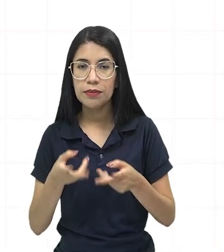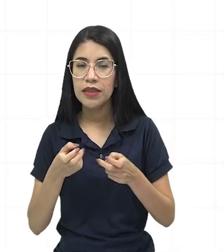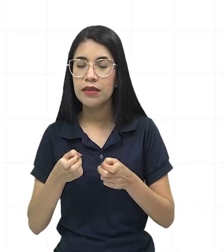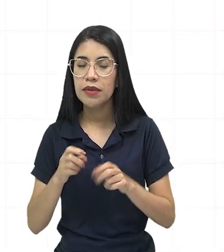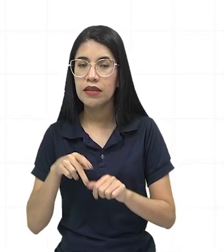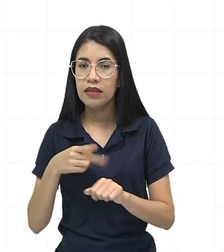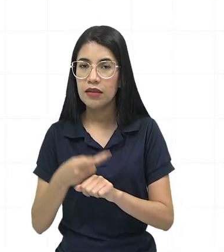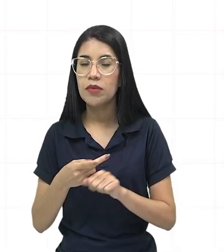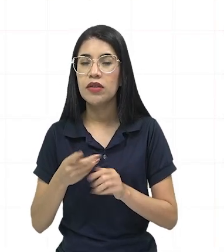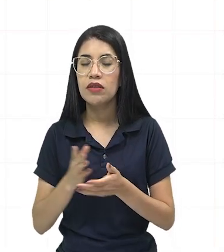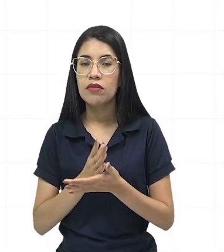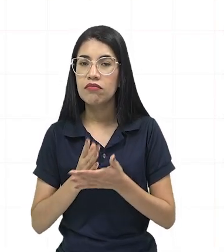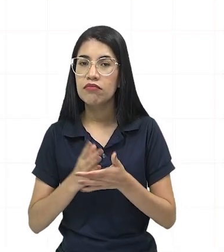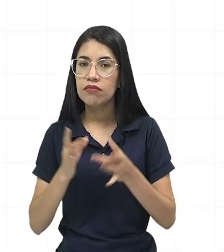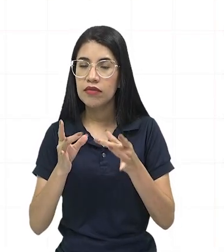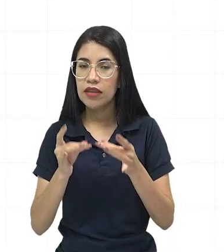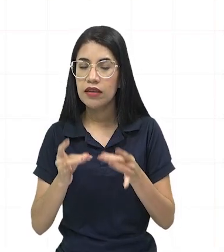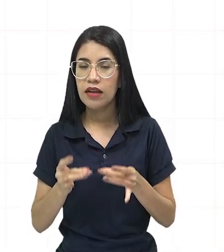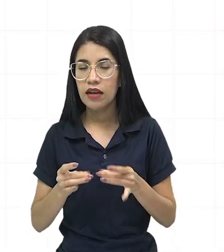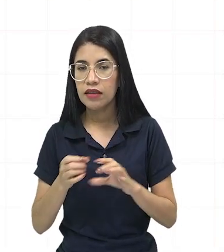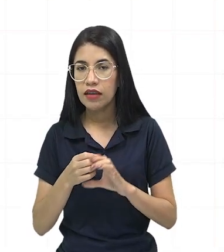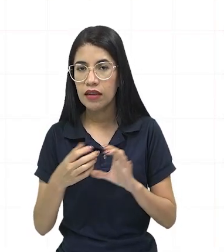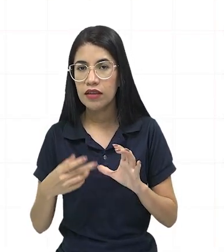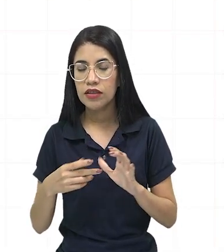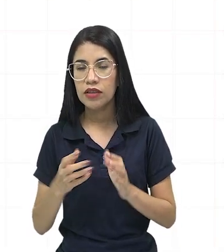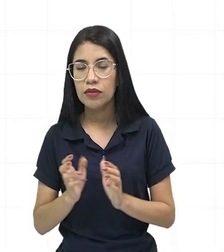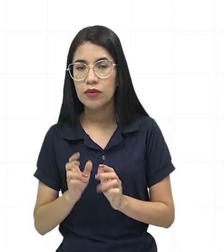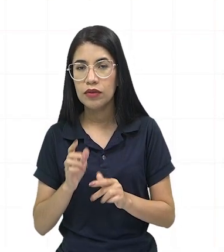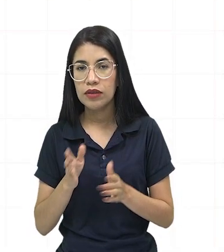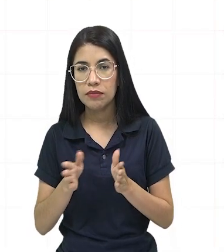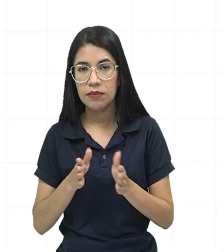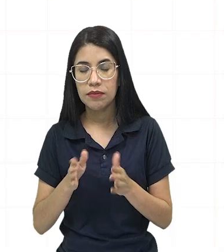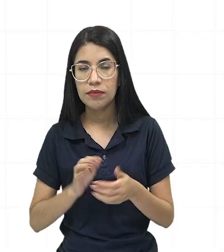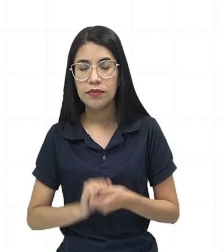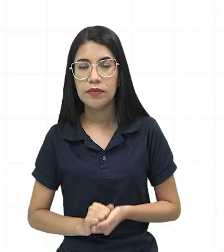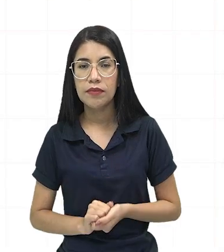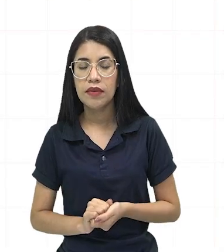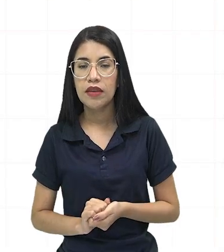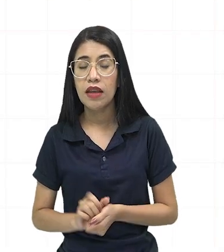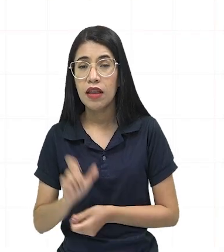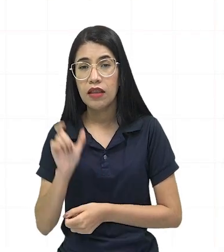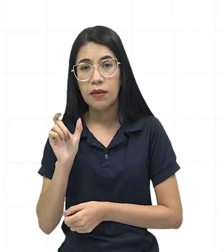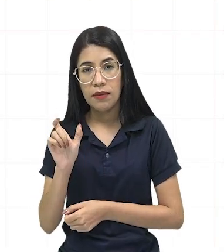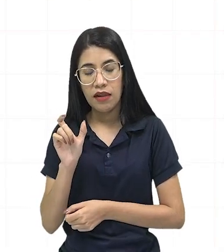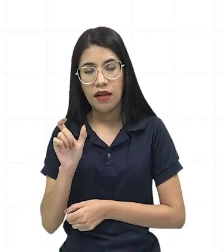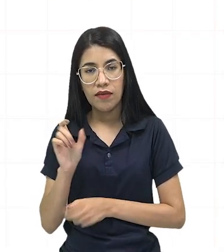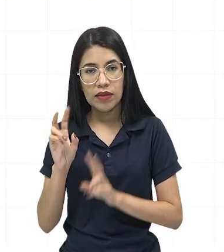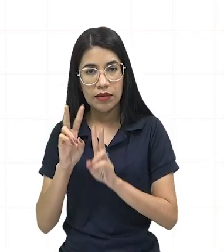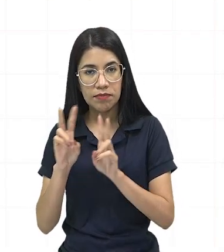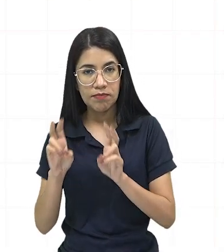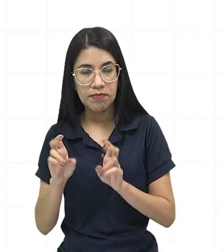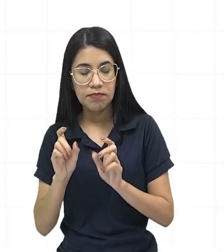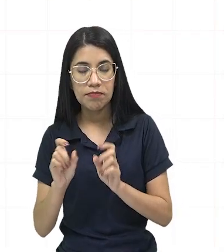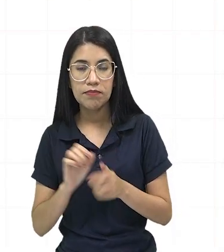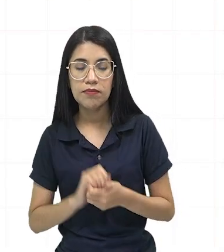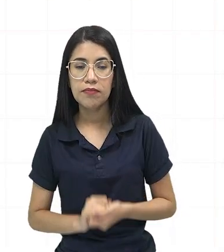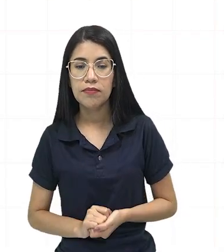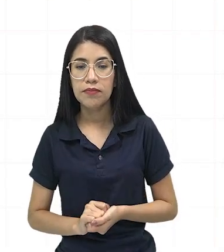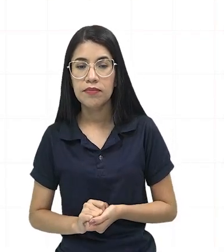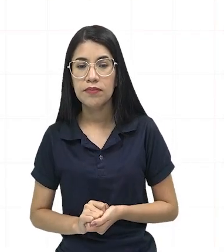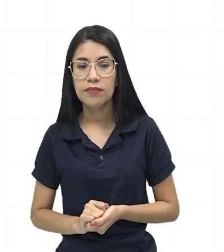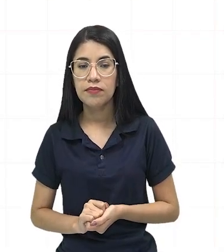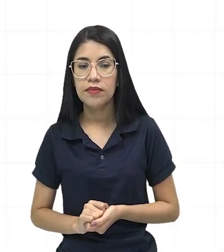Pombalino. No entanto, se você observou bem no meio do nosso texto, tem um termo ali que está entre aspas, chamado